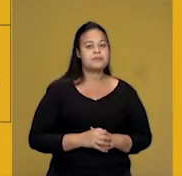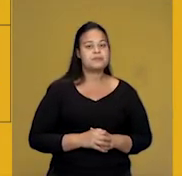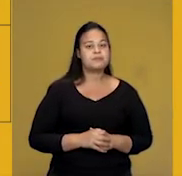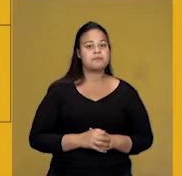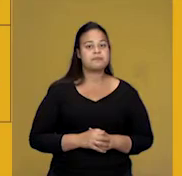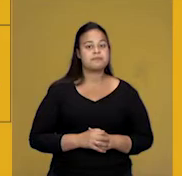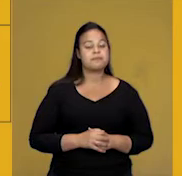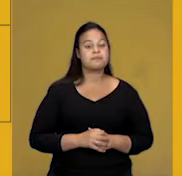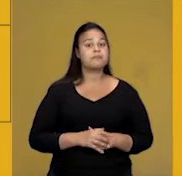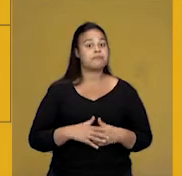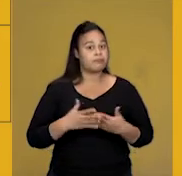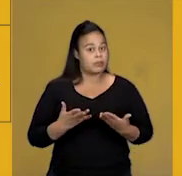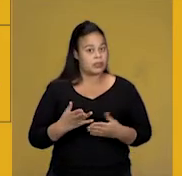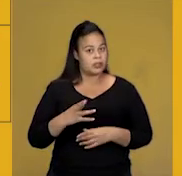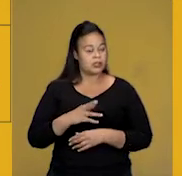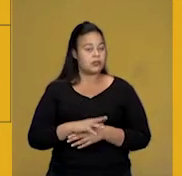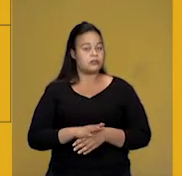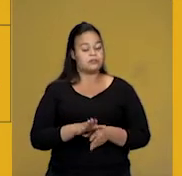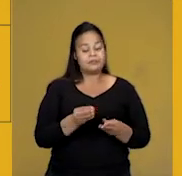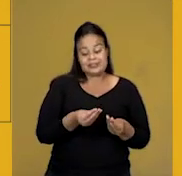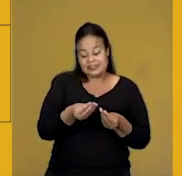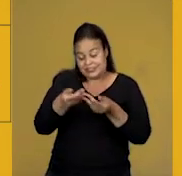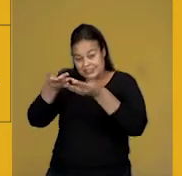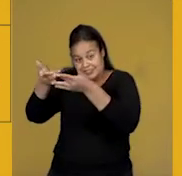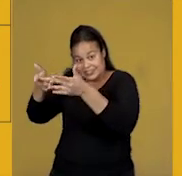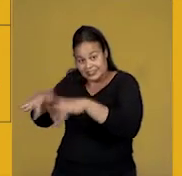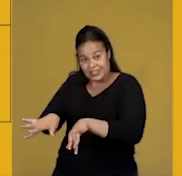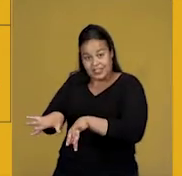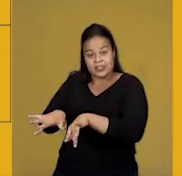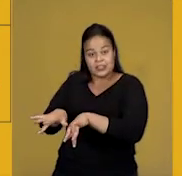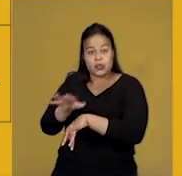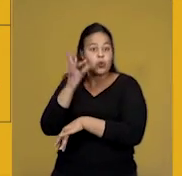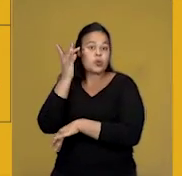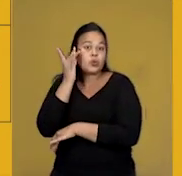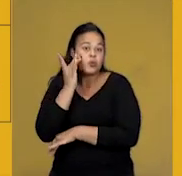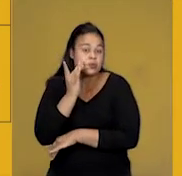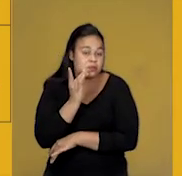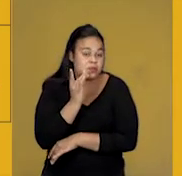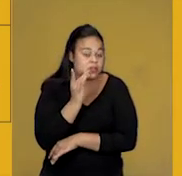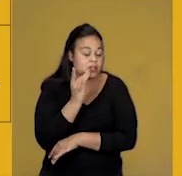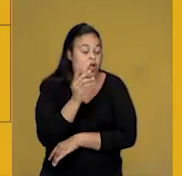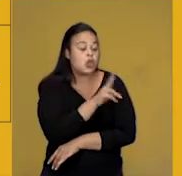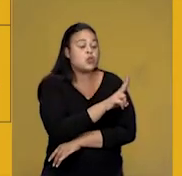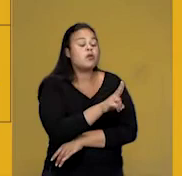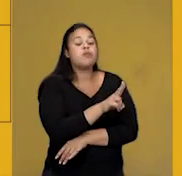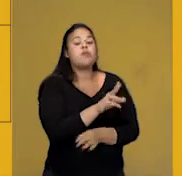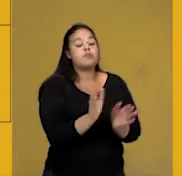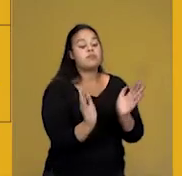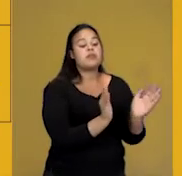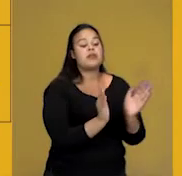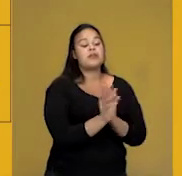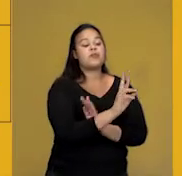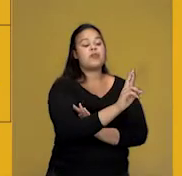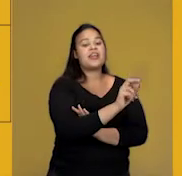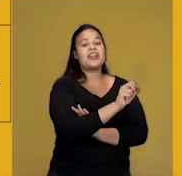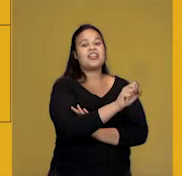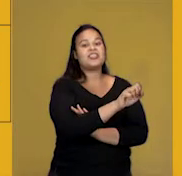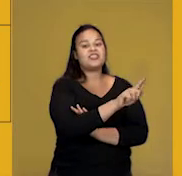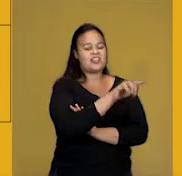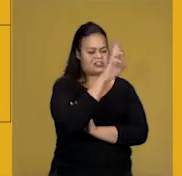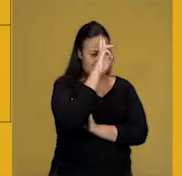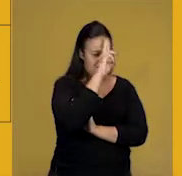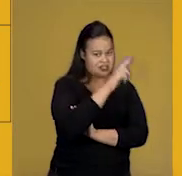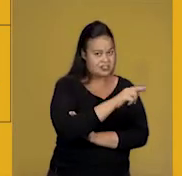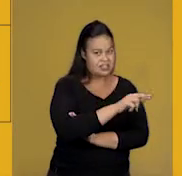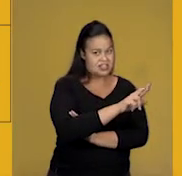com a regência, ou seja, a saída do Dom Pedro I, né, e esse novo período chamado de regência, o Partido Liberal